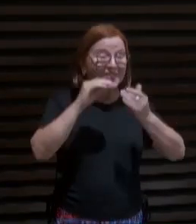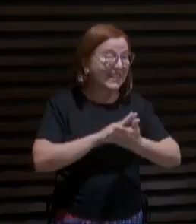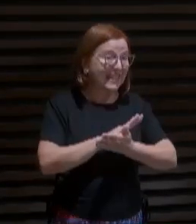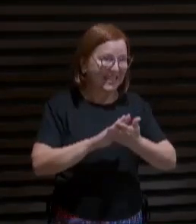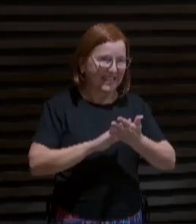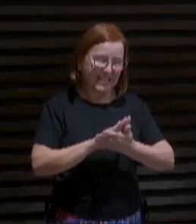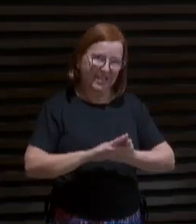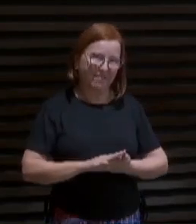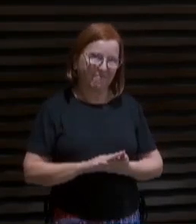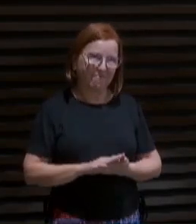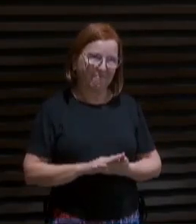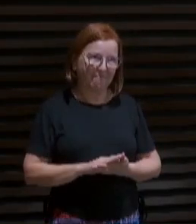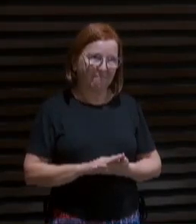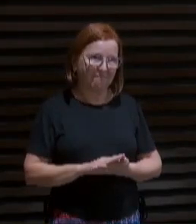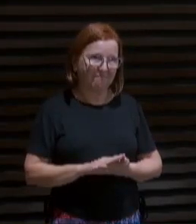Alguma coisa aconteceu.